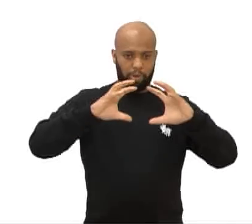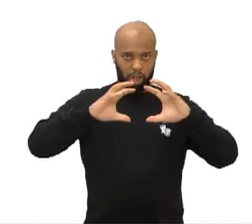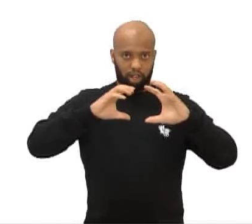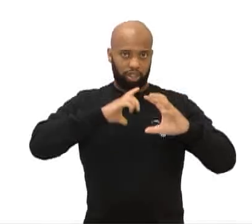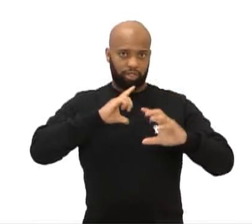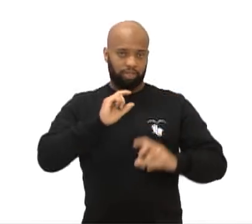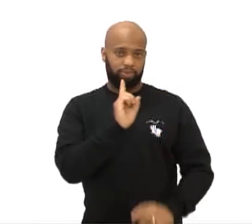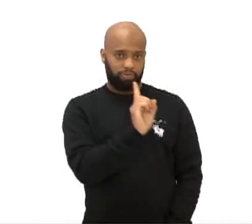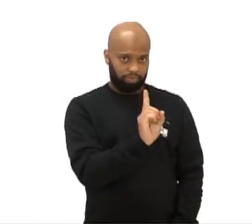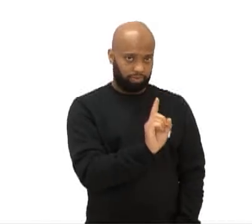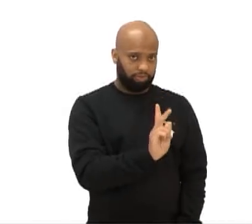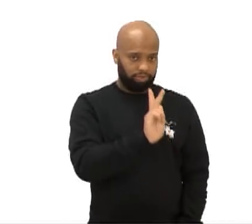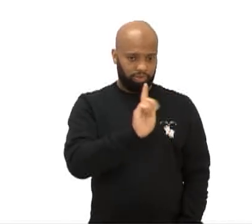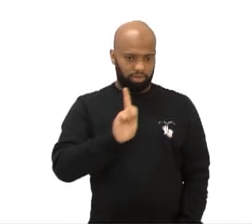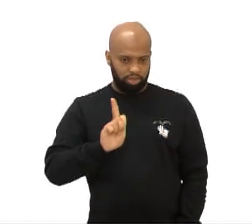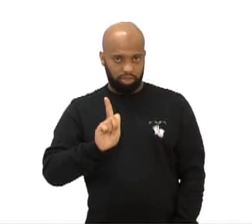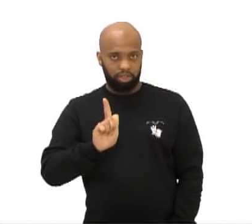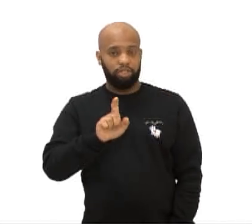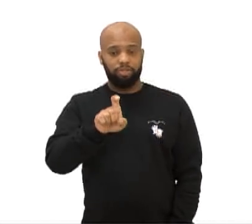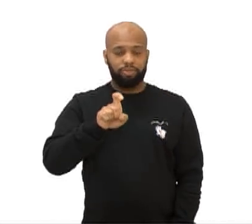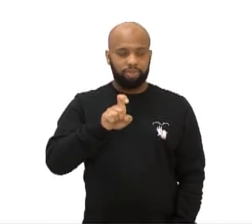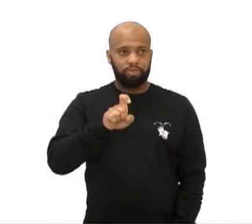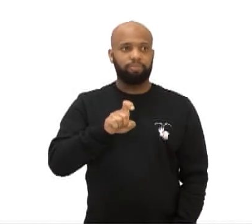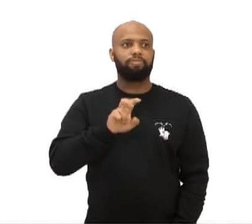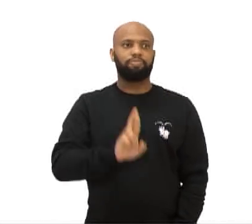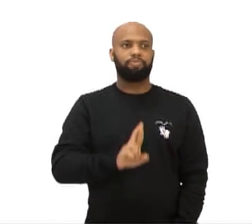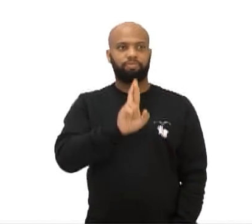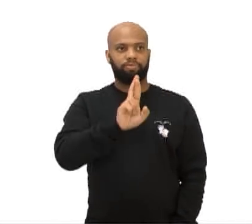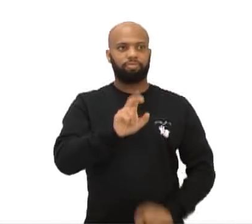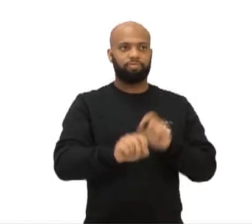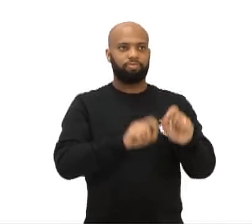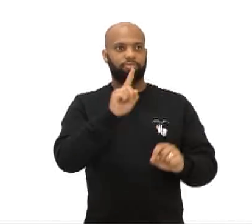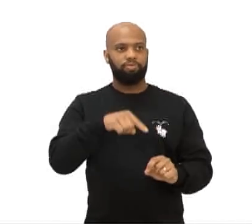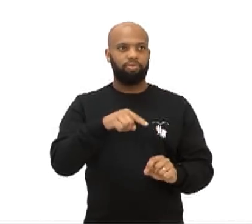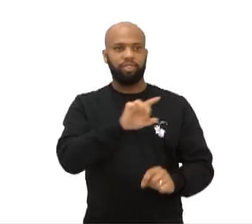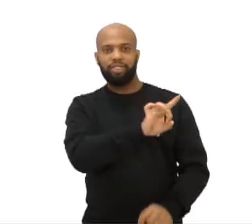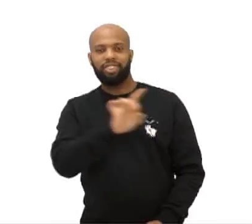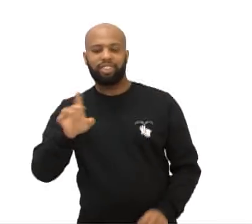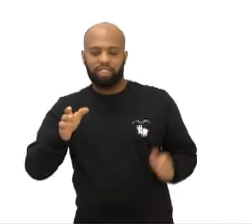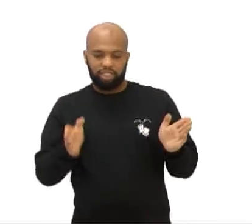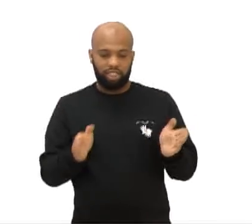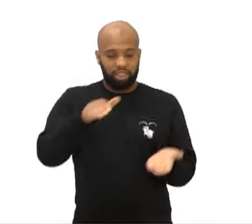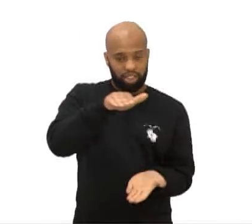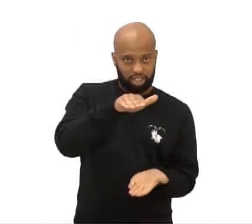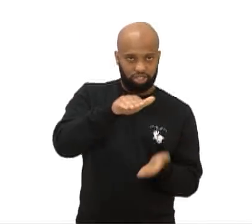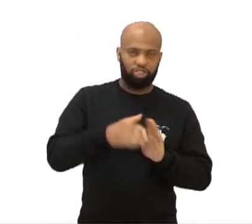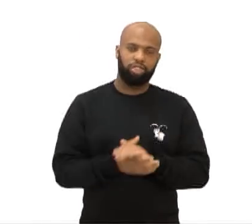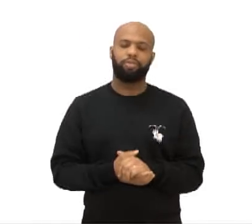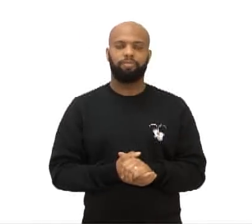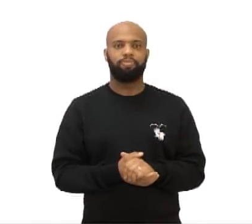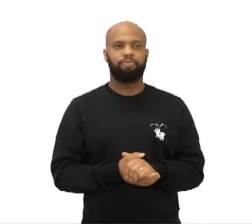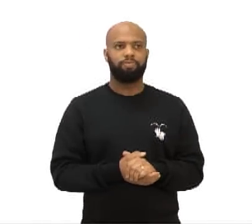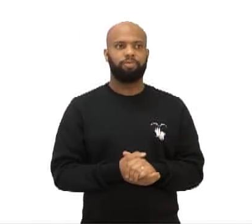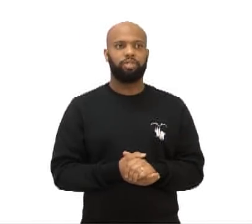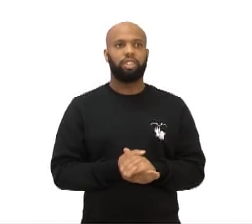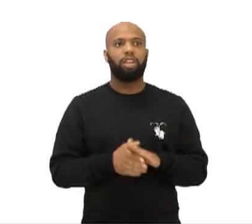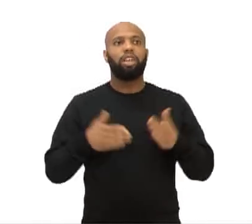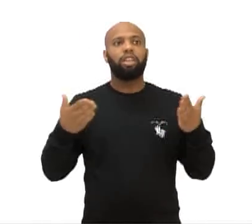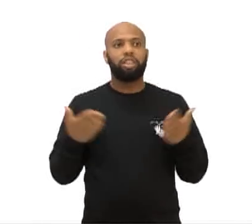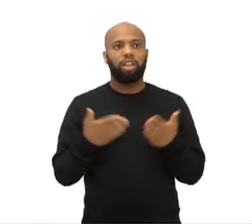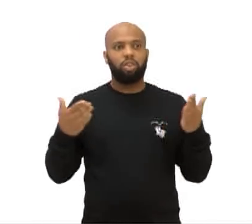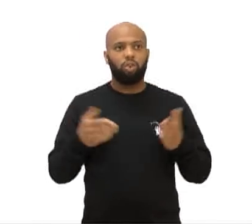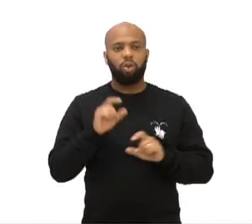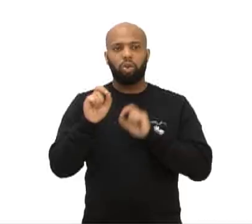1 kg e que X representa a massa de cada caixinha, ok? Então,